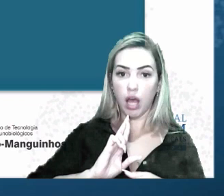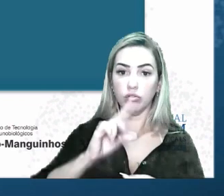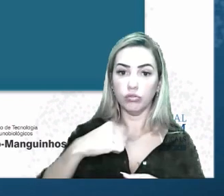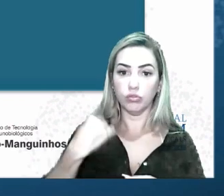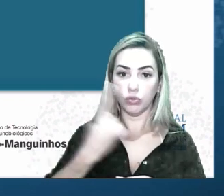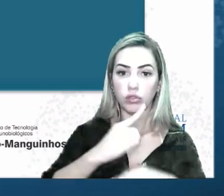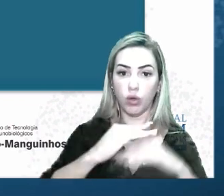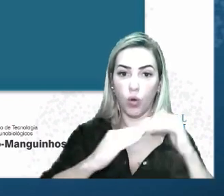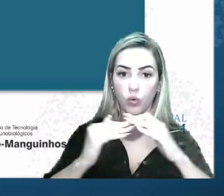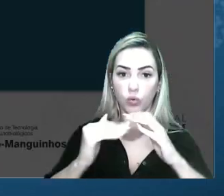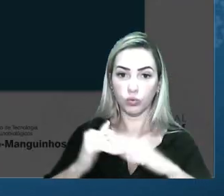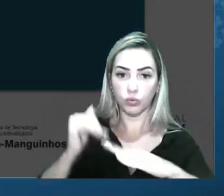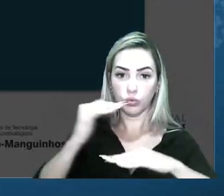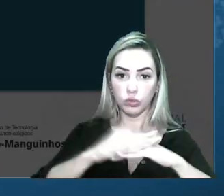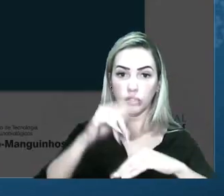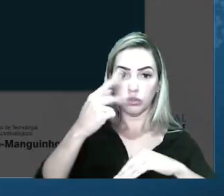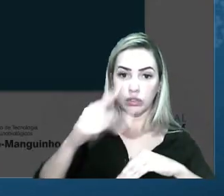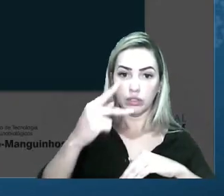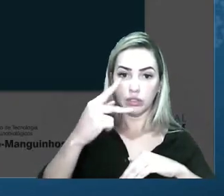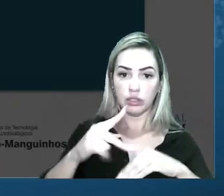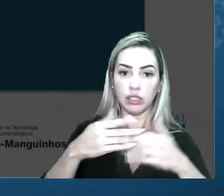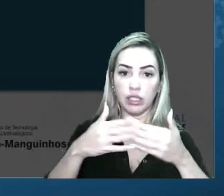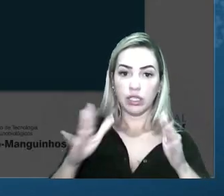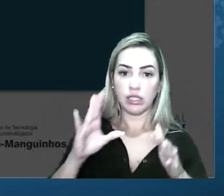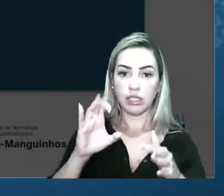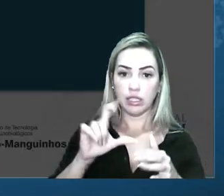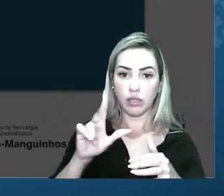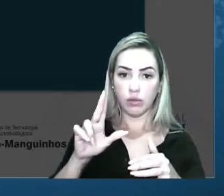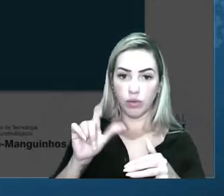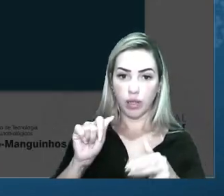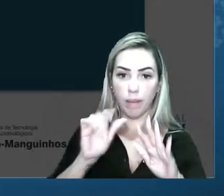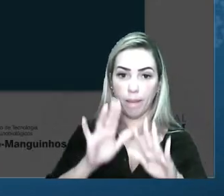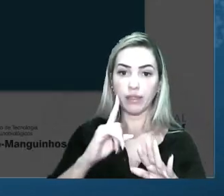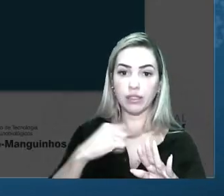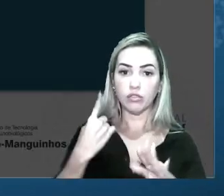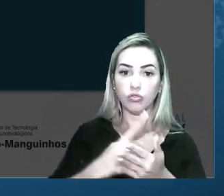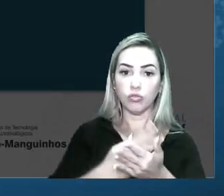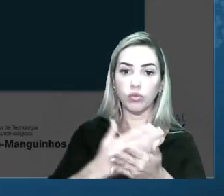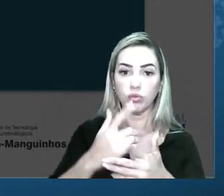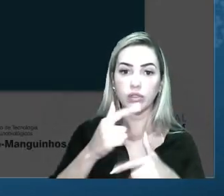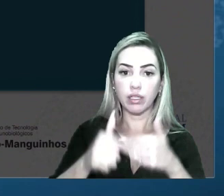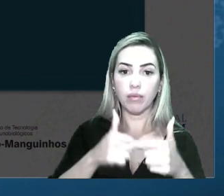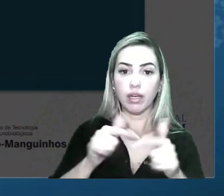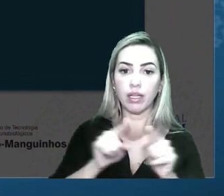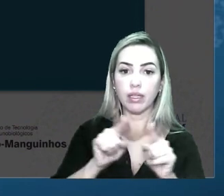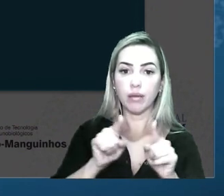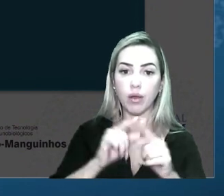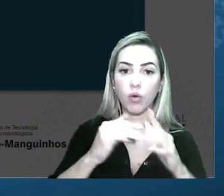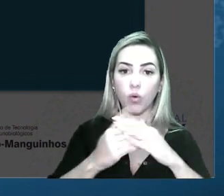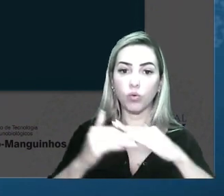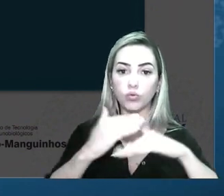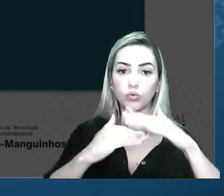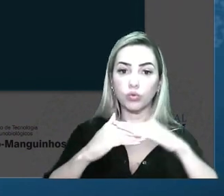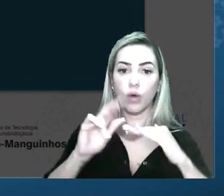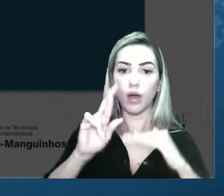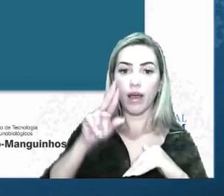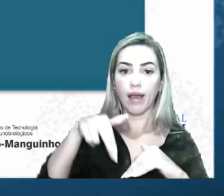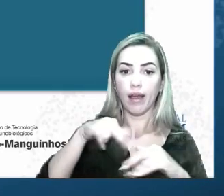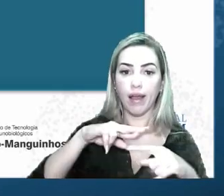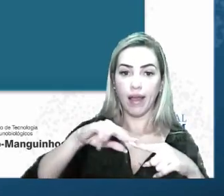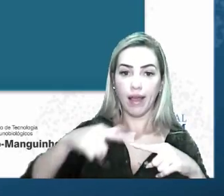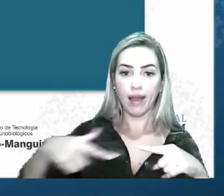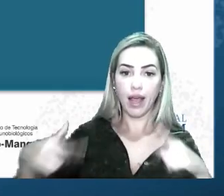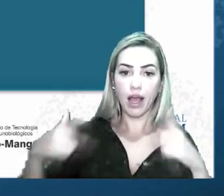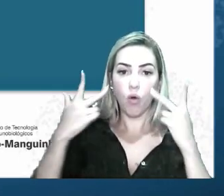construções de self-amplifying, mas nós começamos a trabalhar também, então, com construções de RNA convencional devido